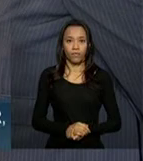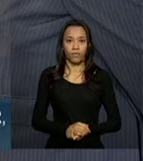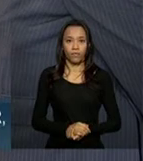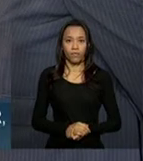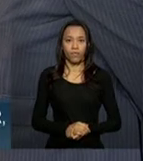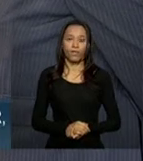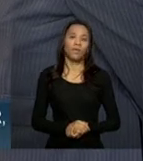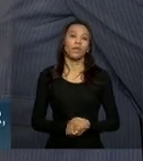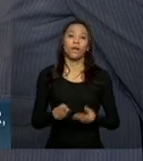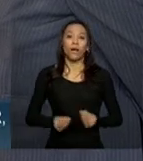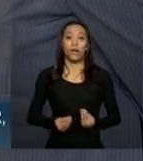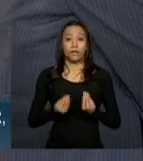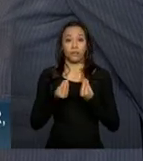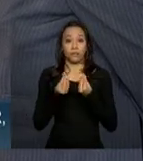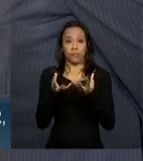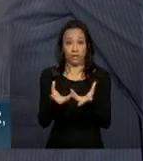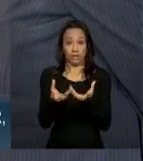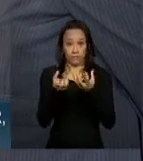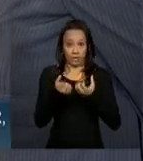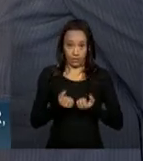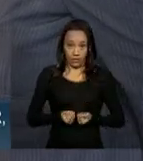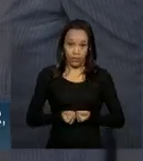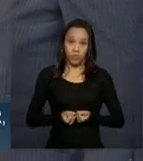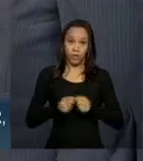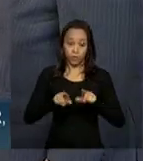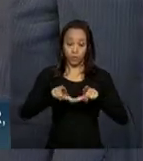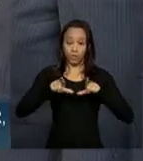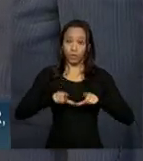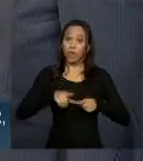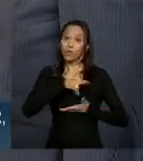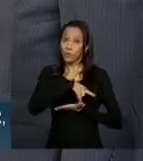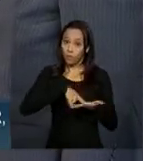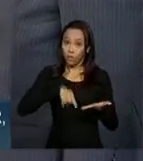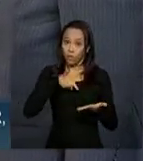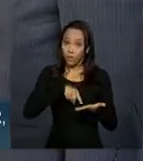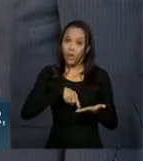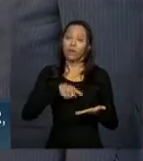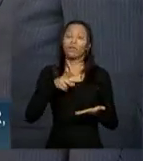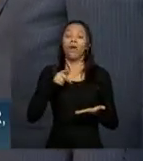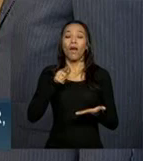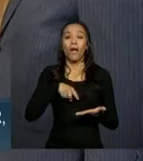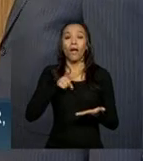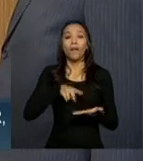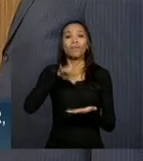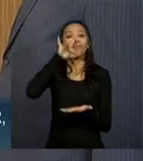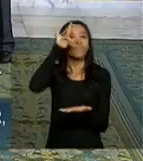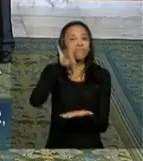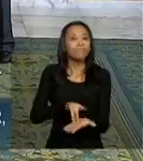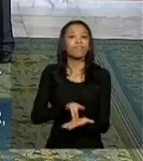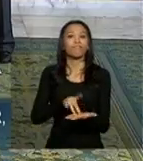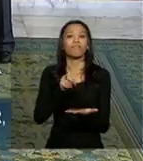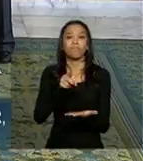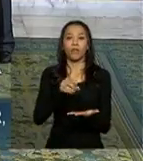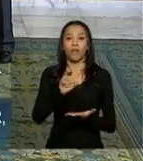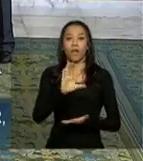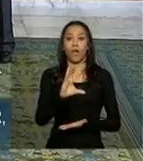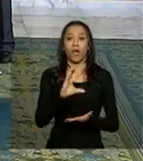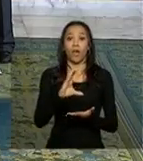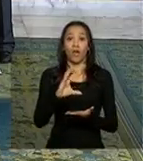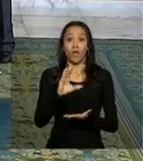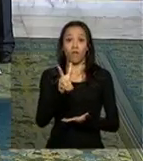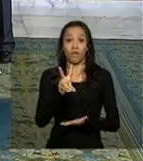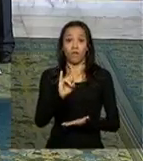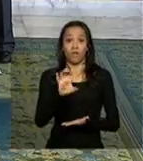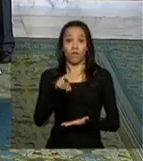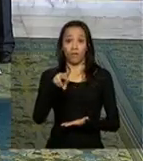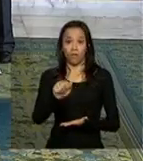A entrega das credenciais é uma formalidade estabelecida pela Convenção de Viena. Nesse momento,